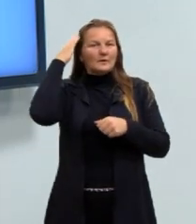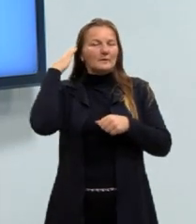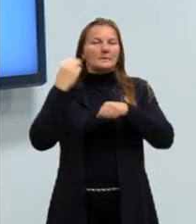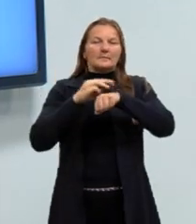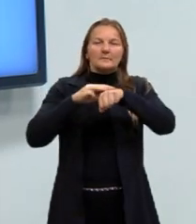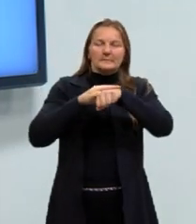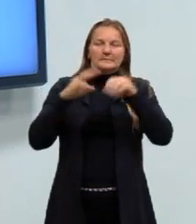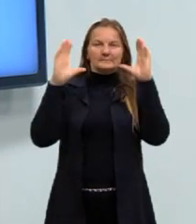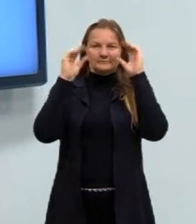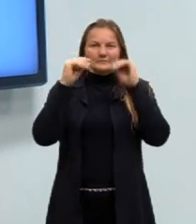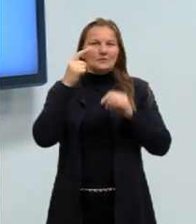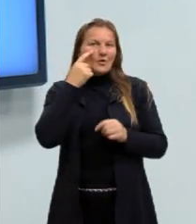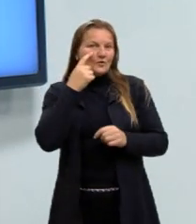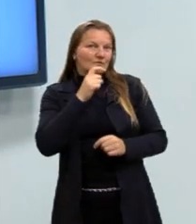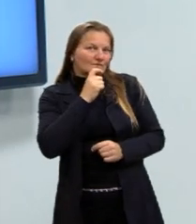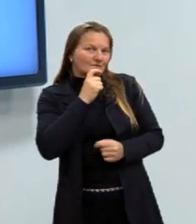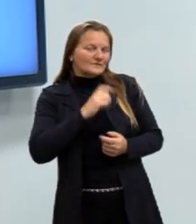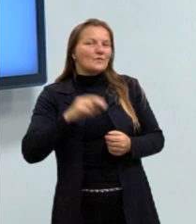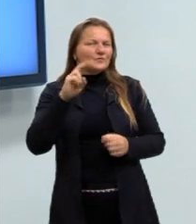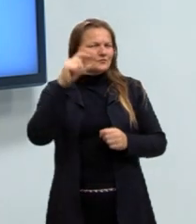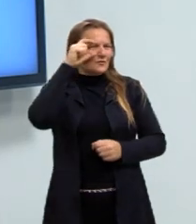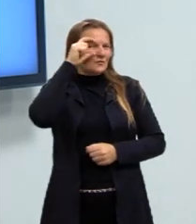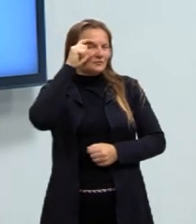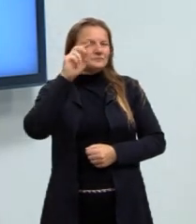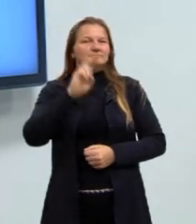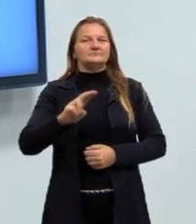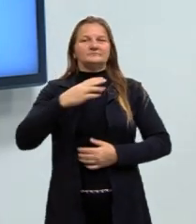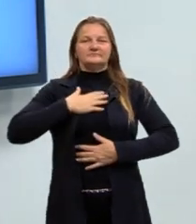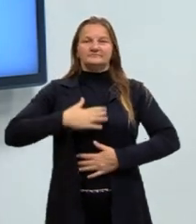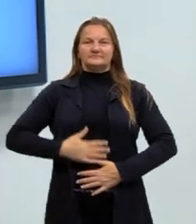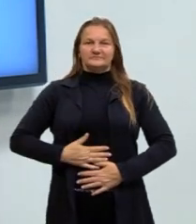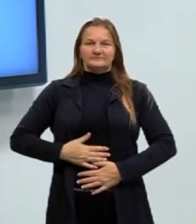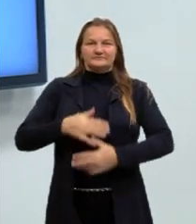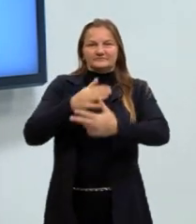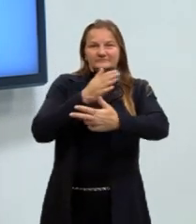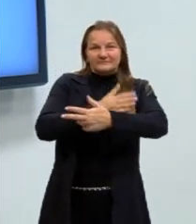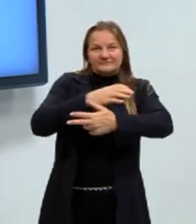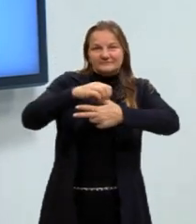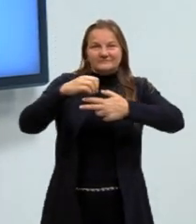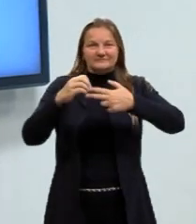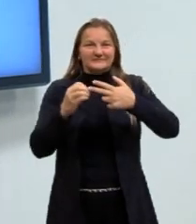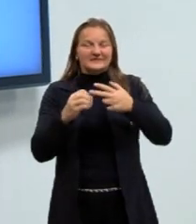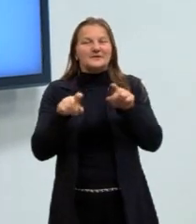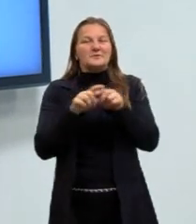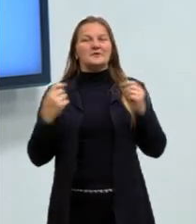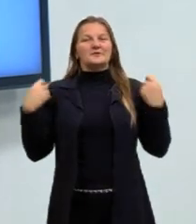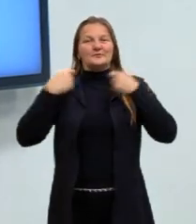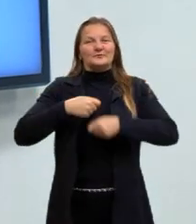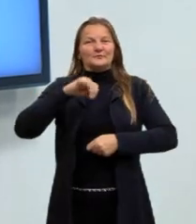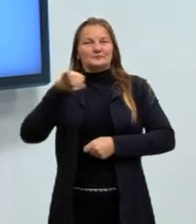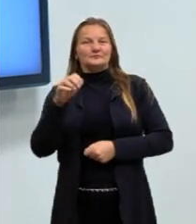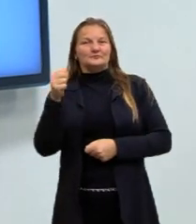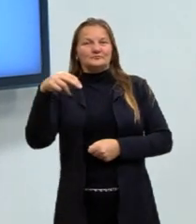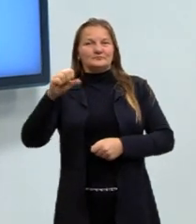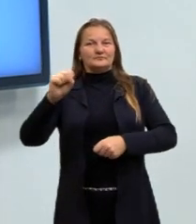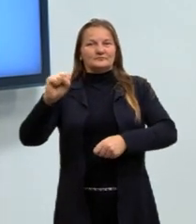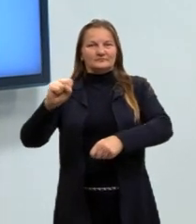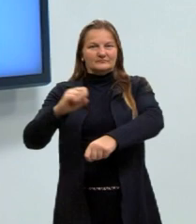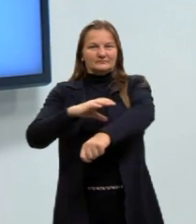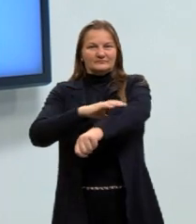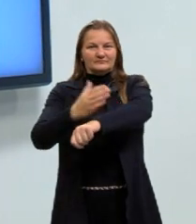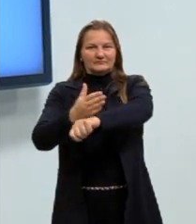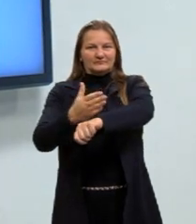olhos verdes, uso óculos, estou utilizando a camiseta do Pré-Enem e também uma jaqueta jeans com as mangas em